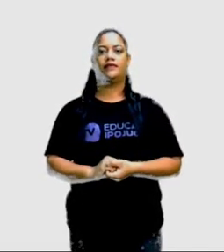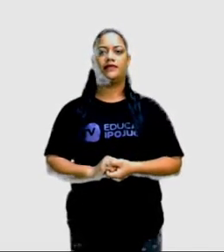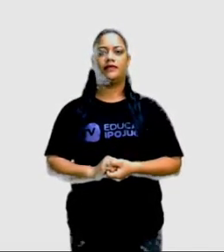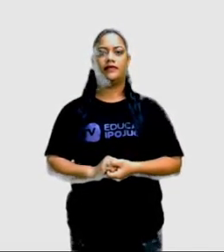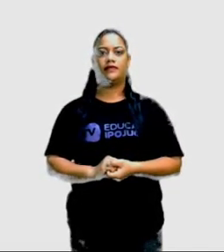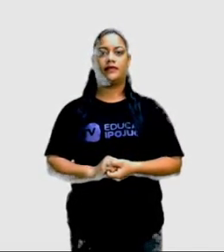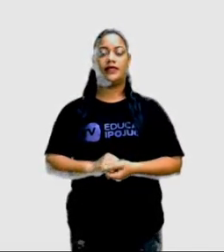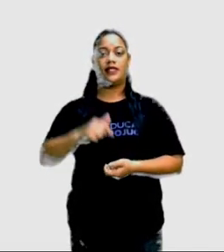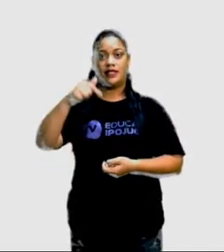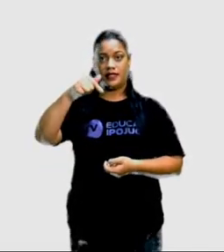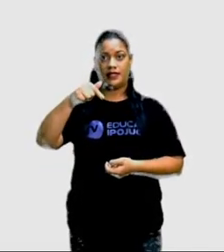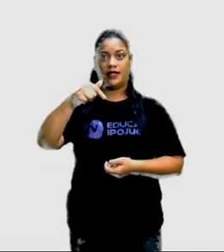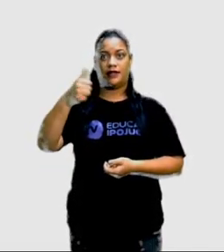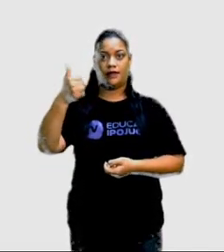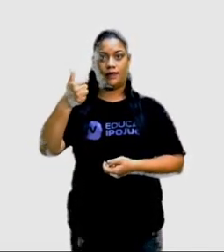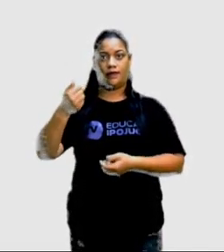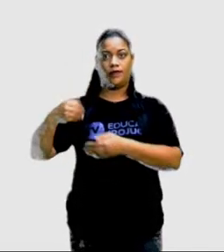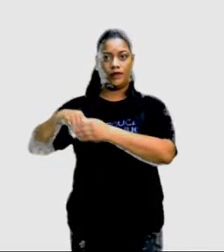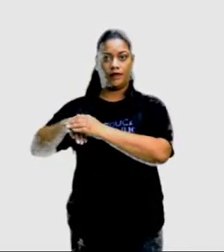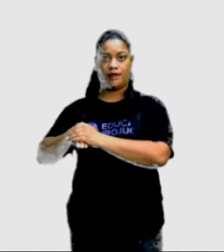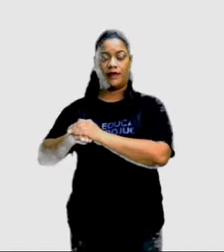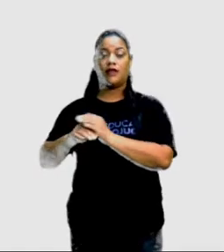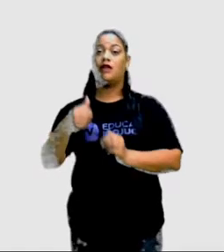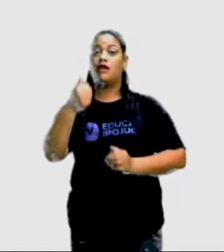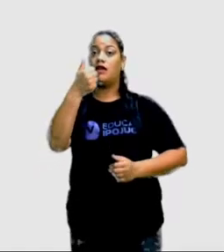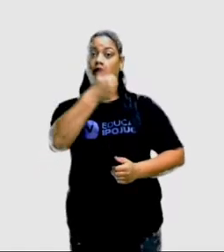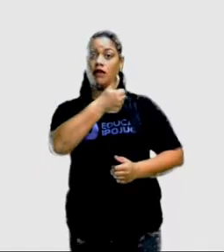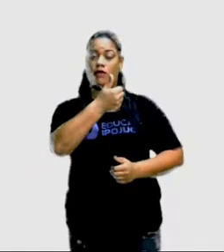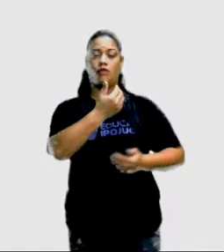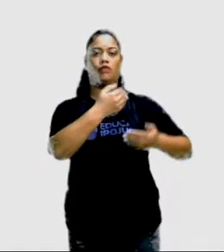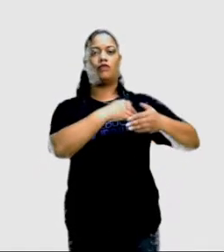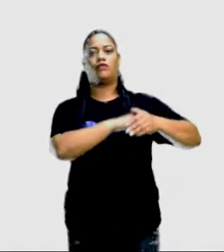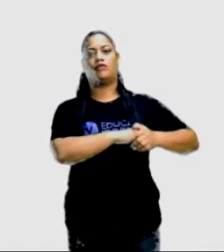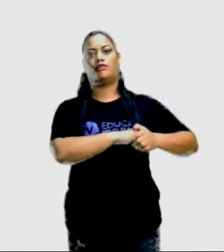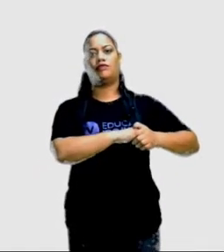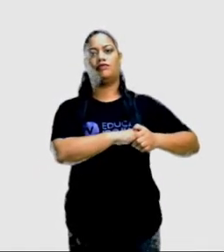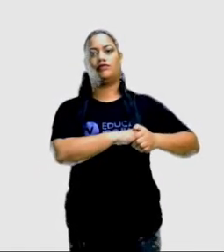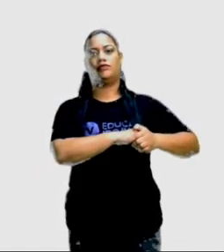colocar 7 balas no bolso 1 e 1 bala no bolso 2.